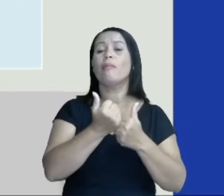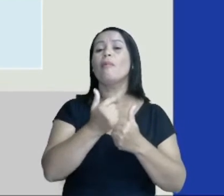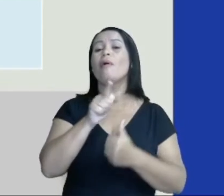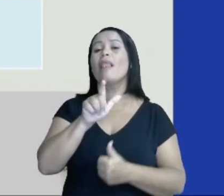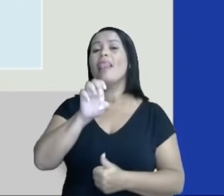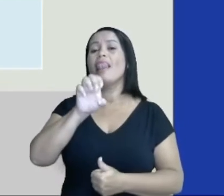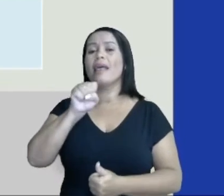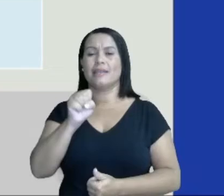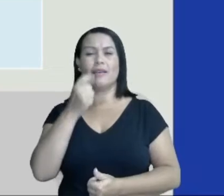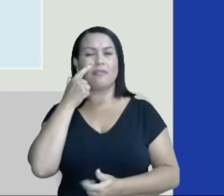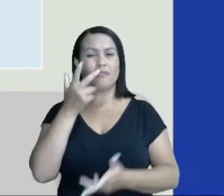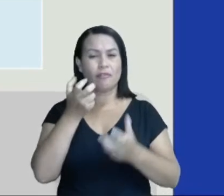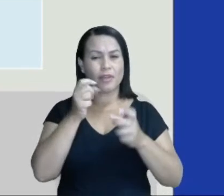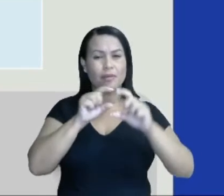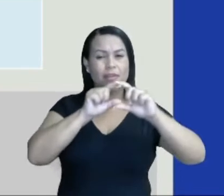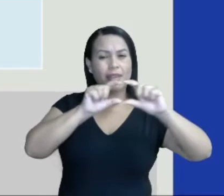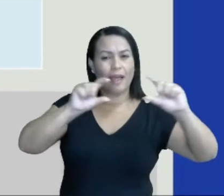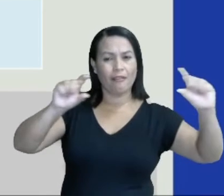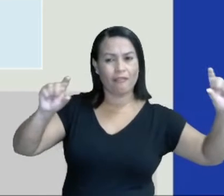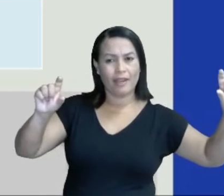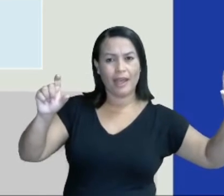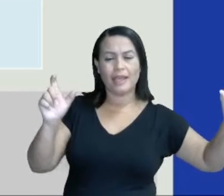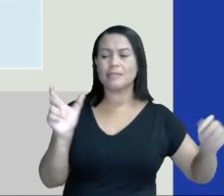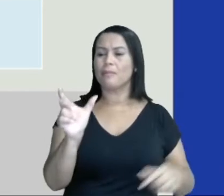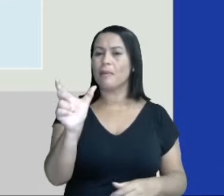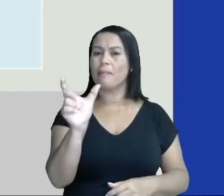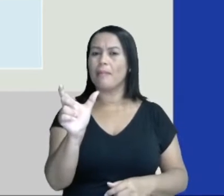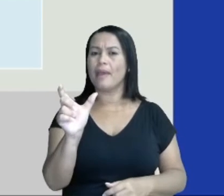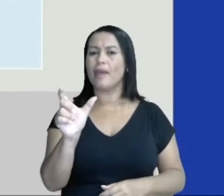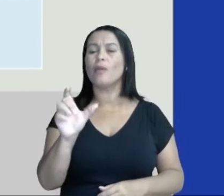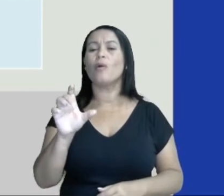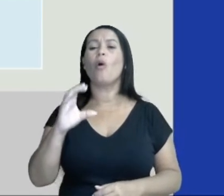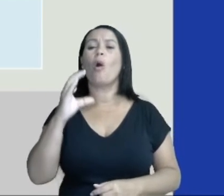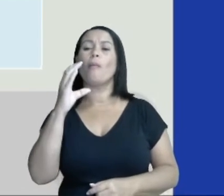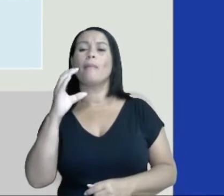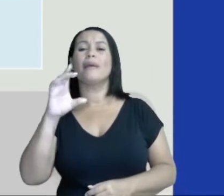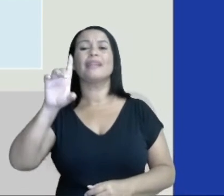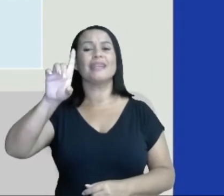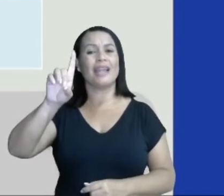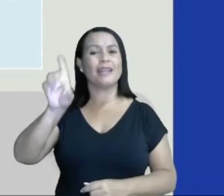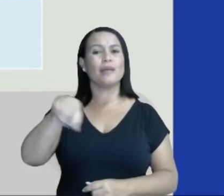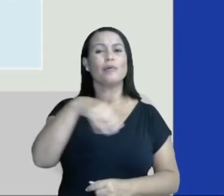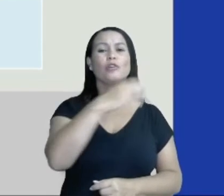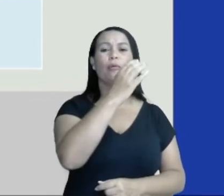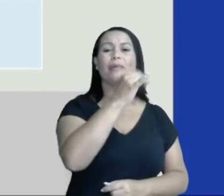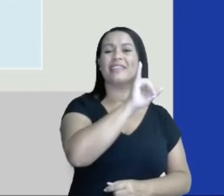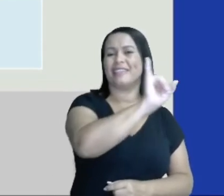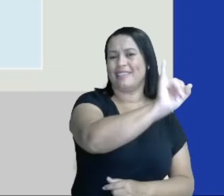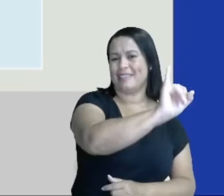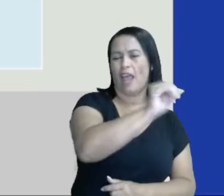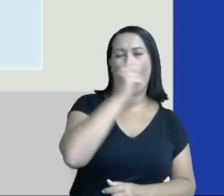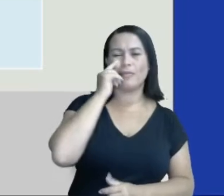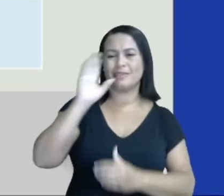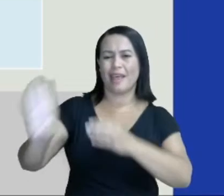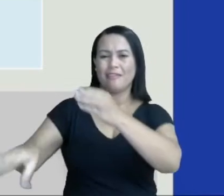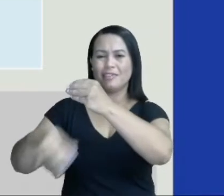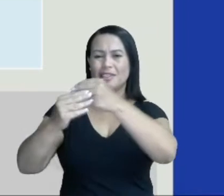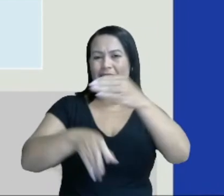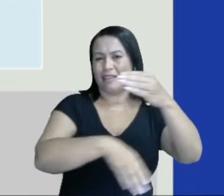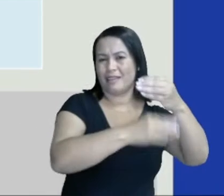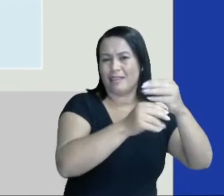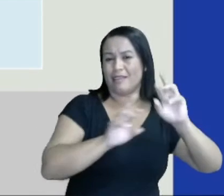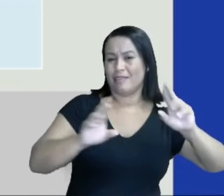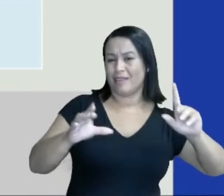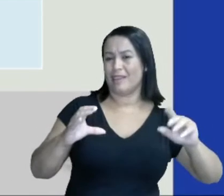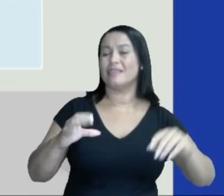a ordem tá vindo primeiro o complemento direto e depois o complemento indireto. E aí, se a gente vai fazer a